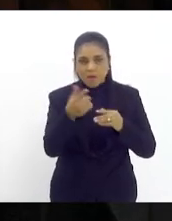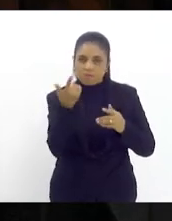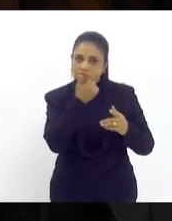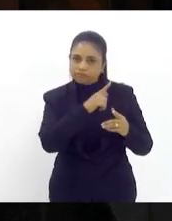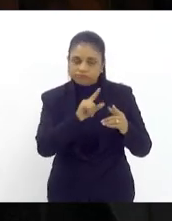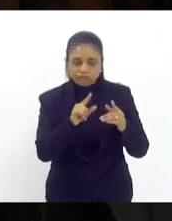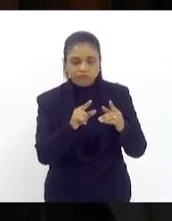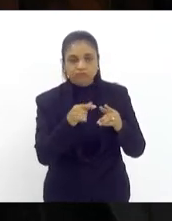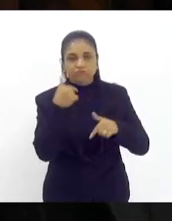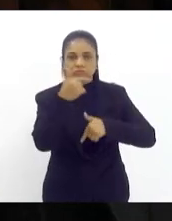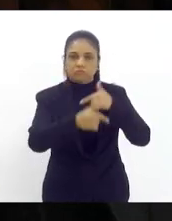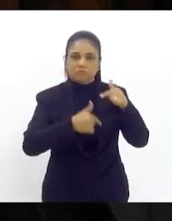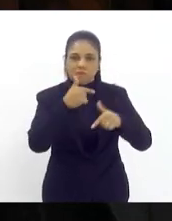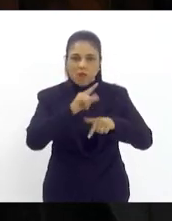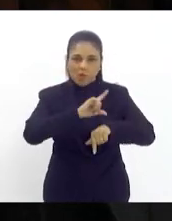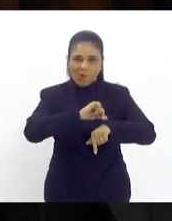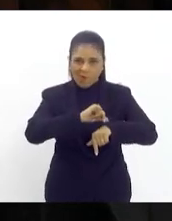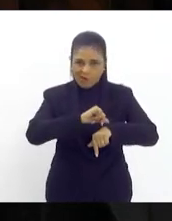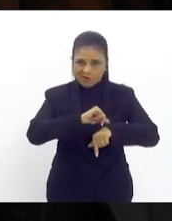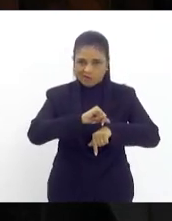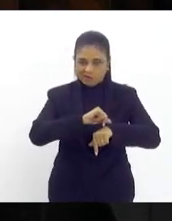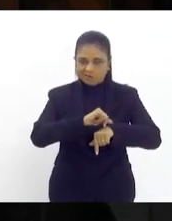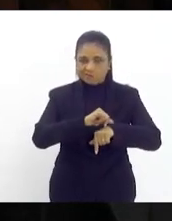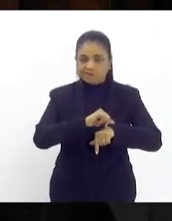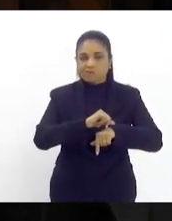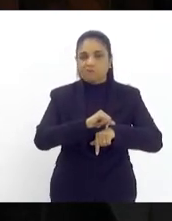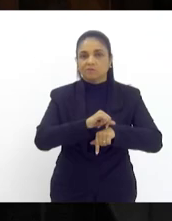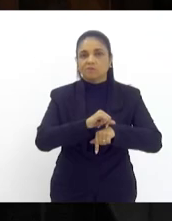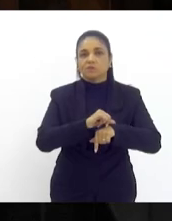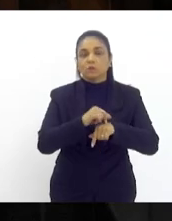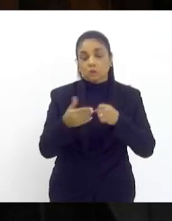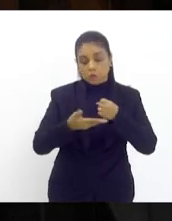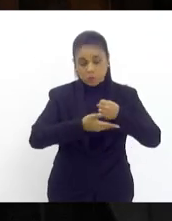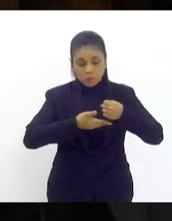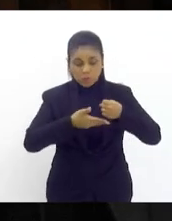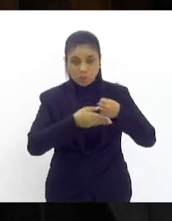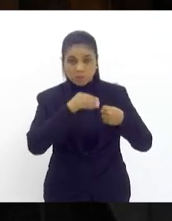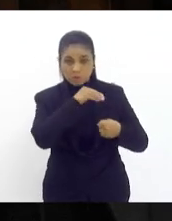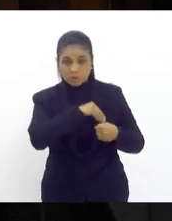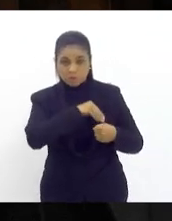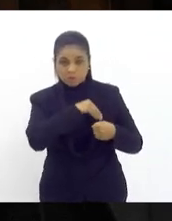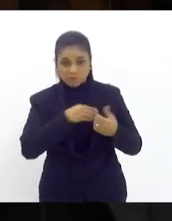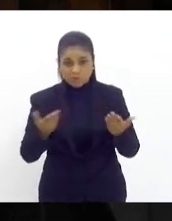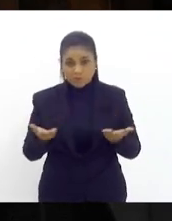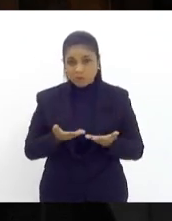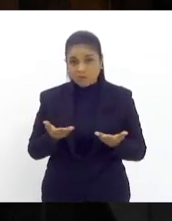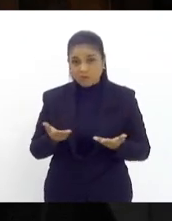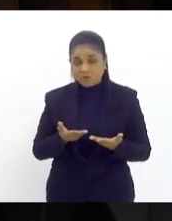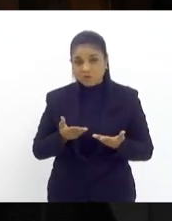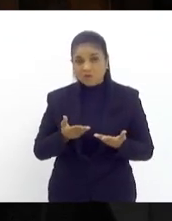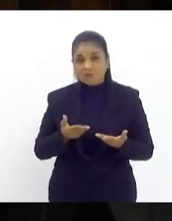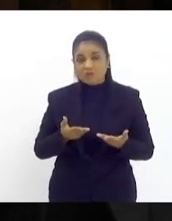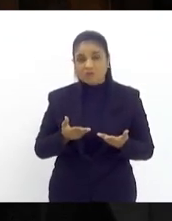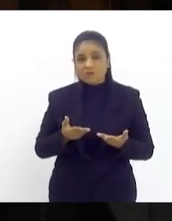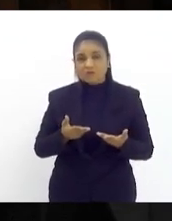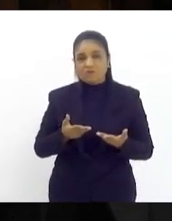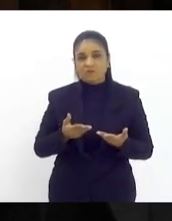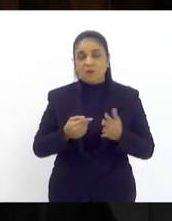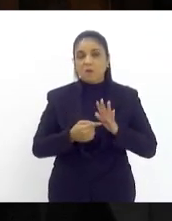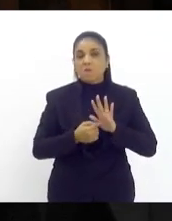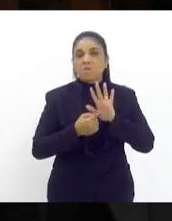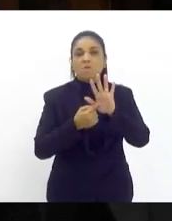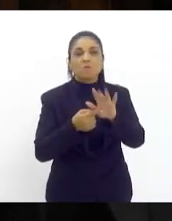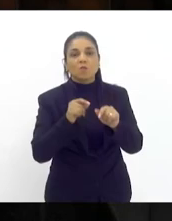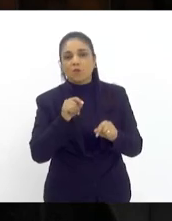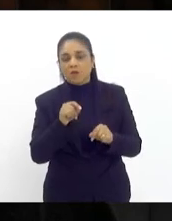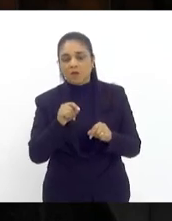mas nos moldes do piso de atual é expressa